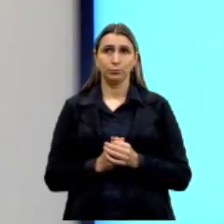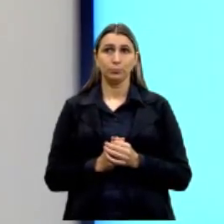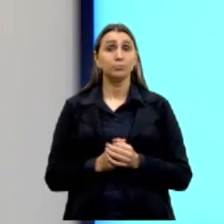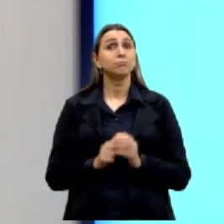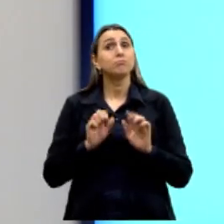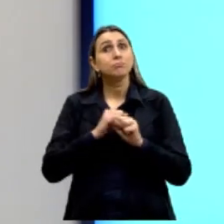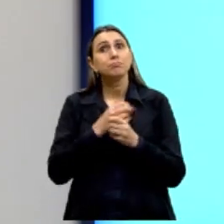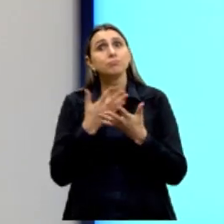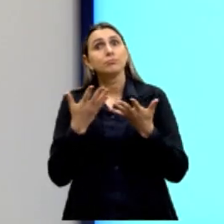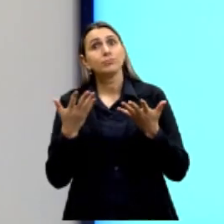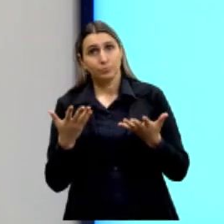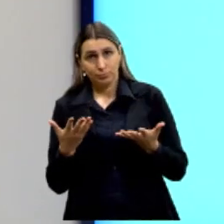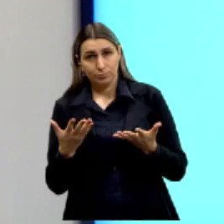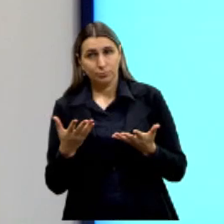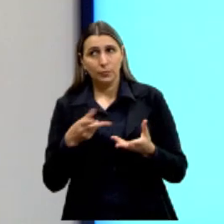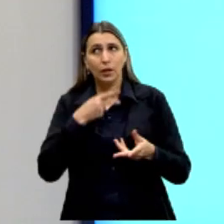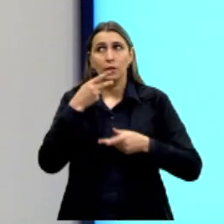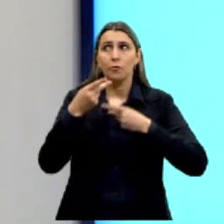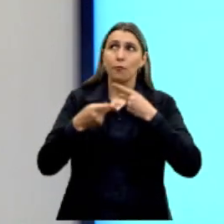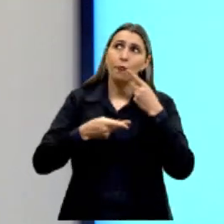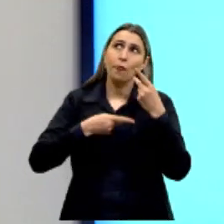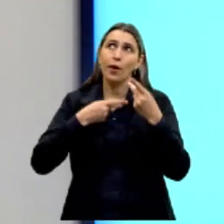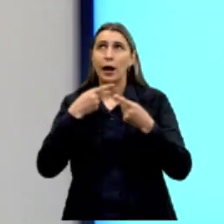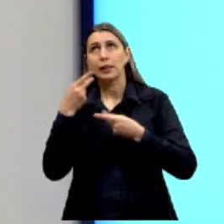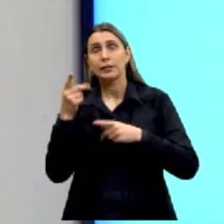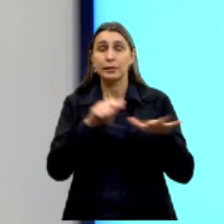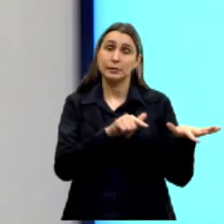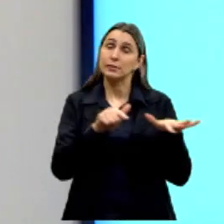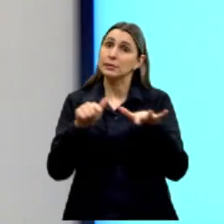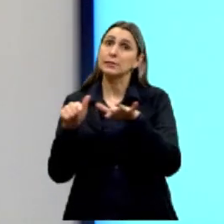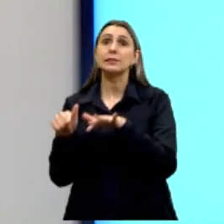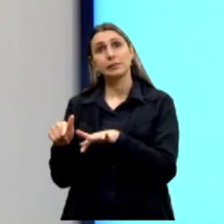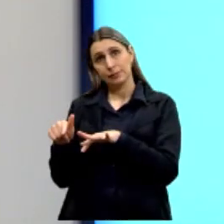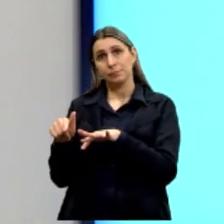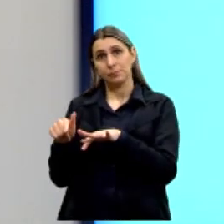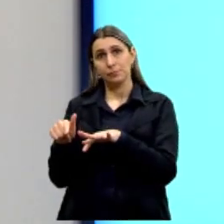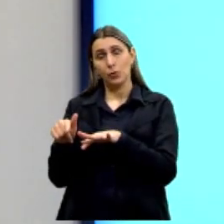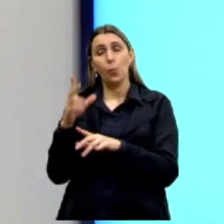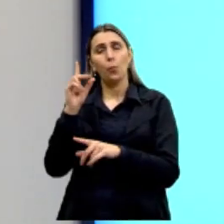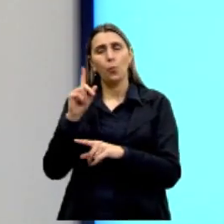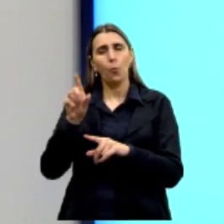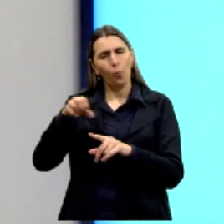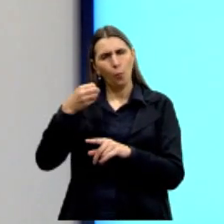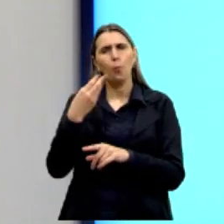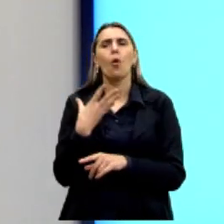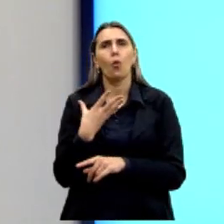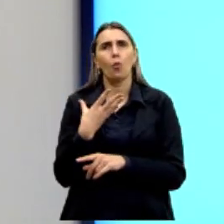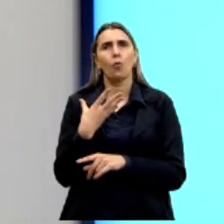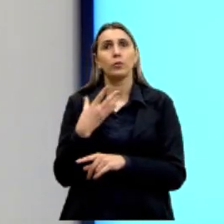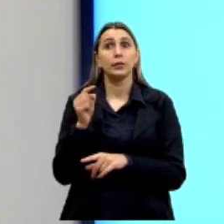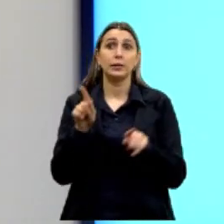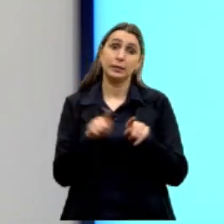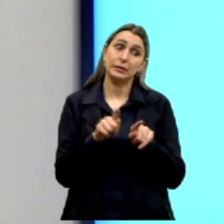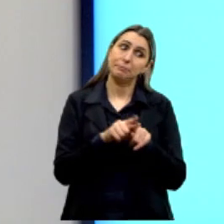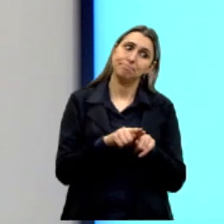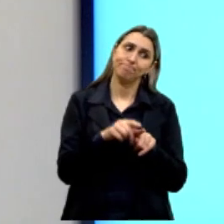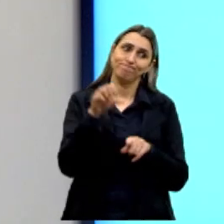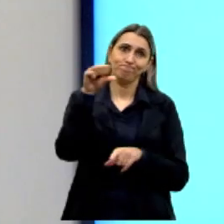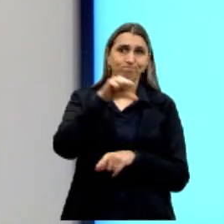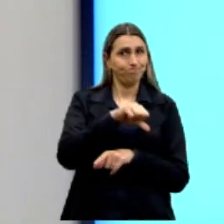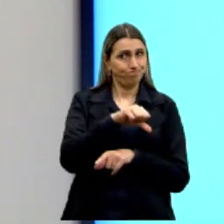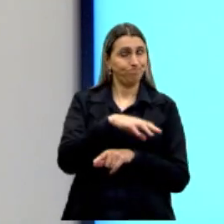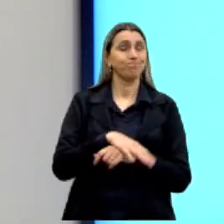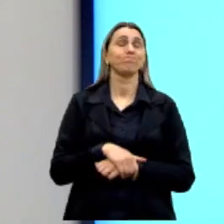é claro que os comentários sobre essa semana seriam positivos e negativos